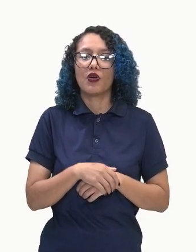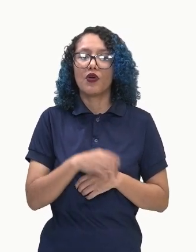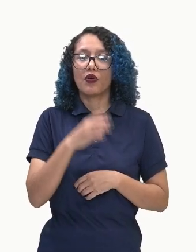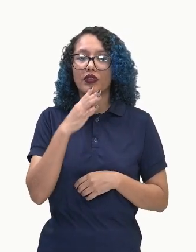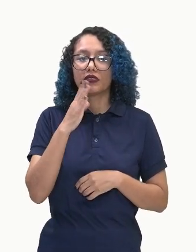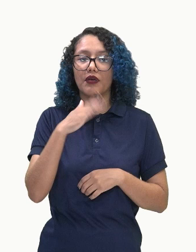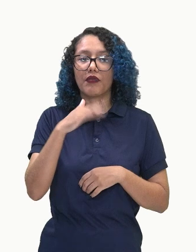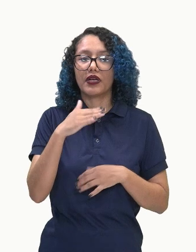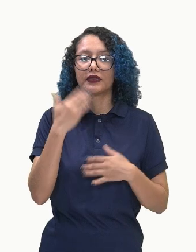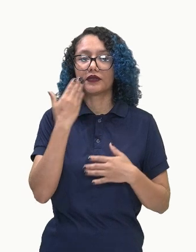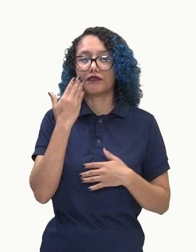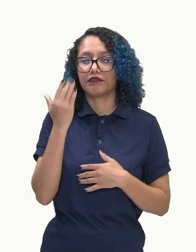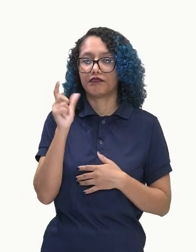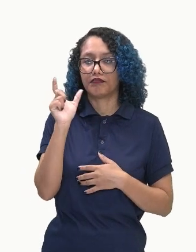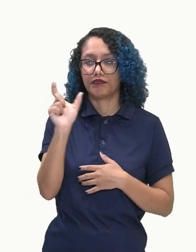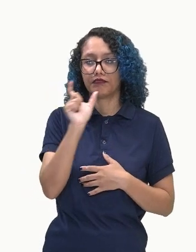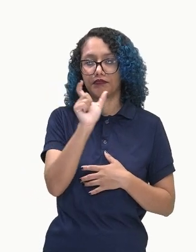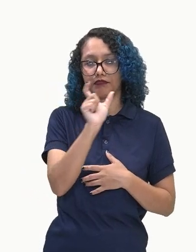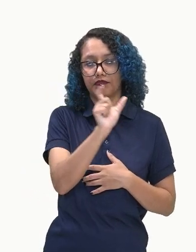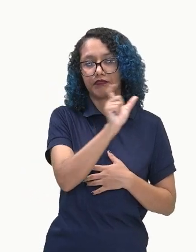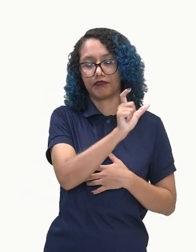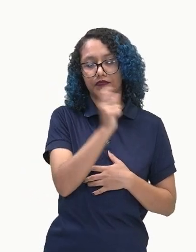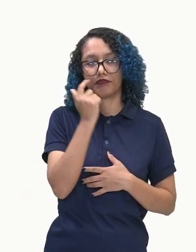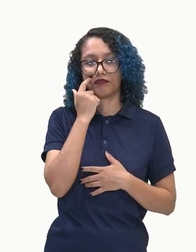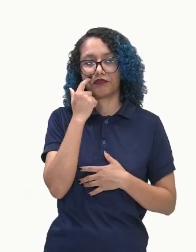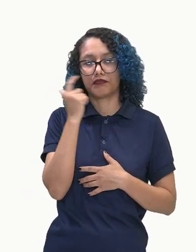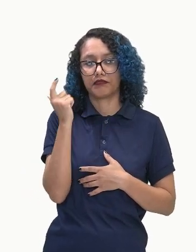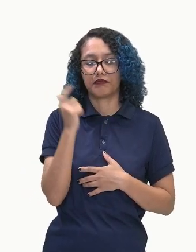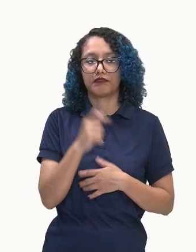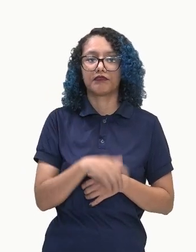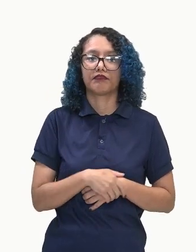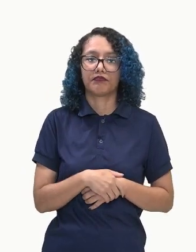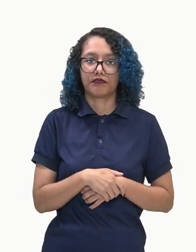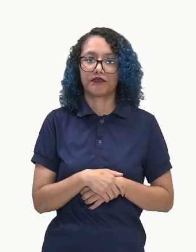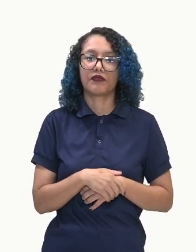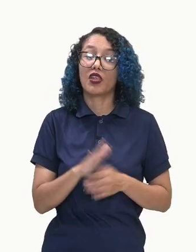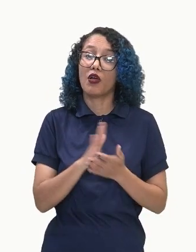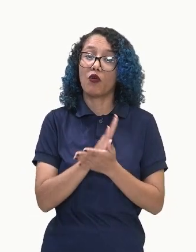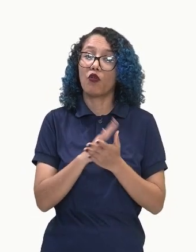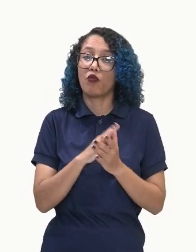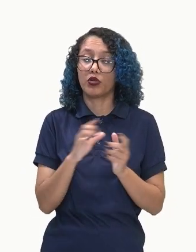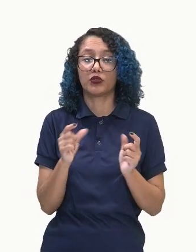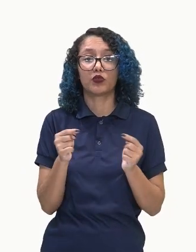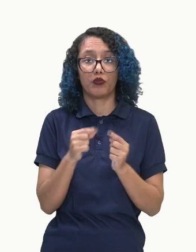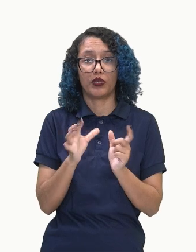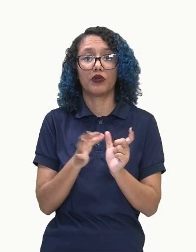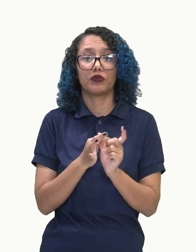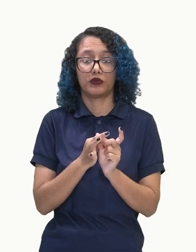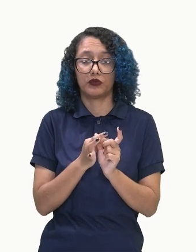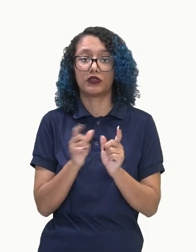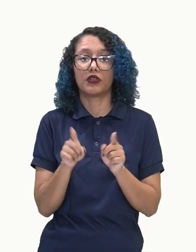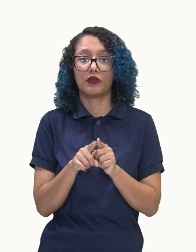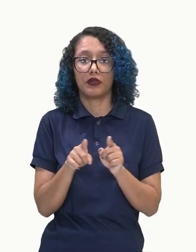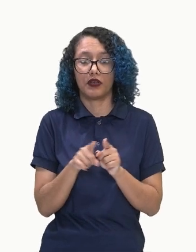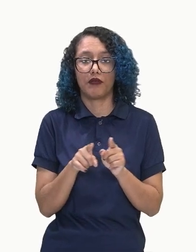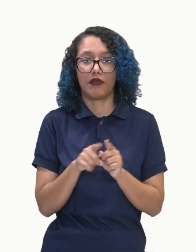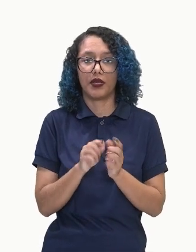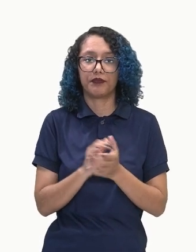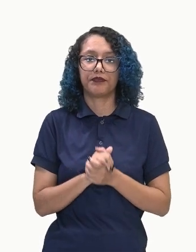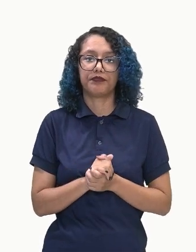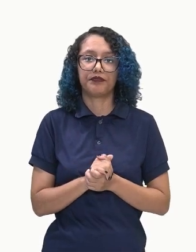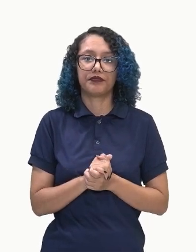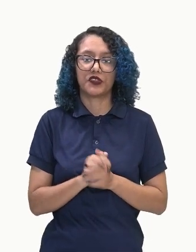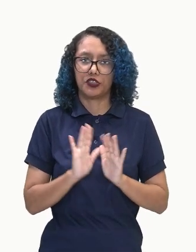also, furthermore, moreover. Então, repare que elas também são conjunções, algumas delas são conjunções, né? Desses exemplos que eu vou mostrar para